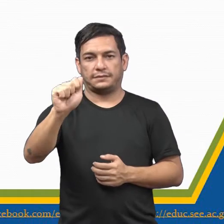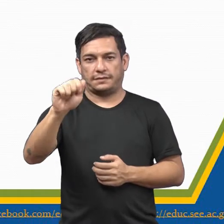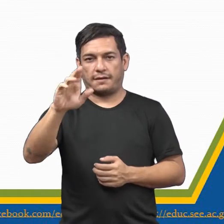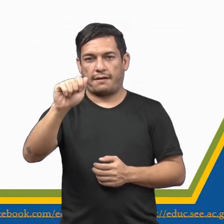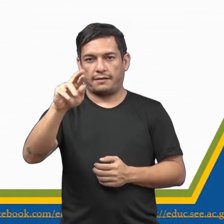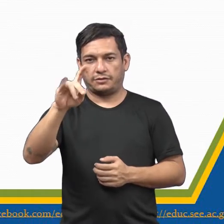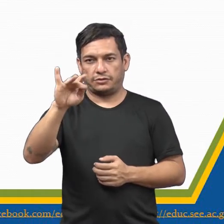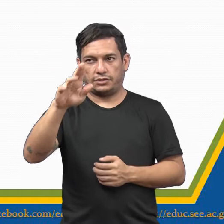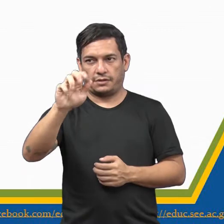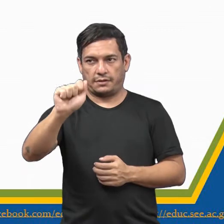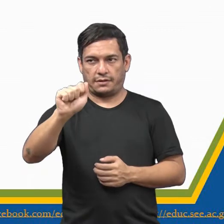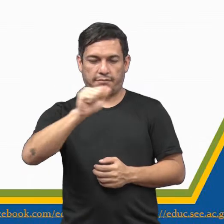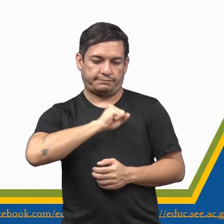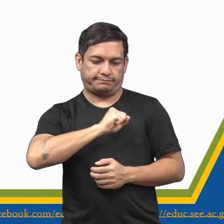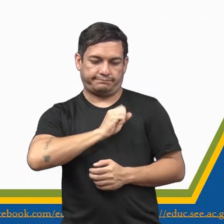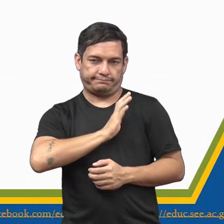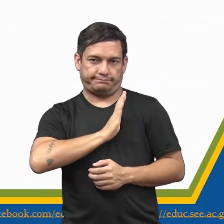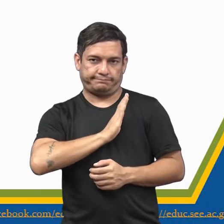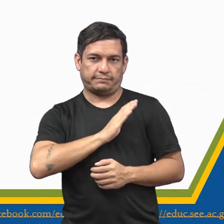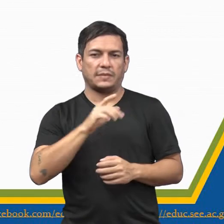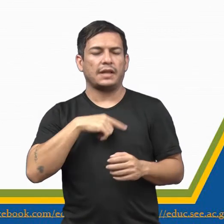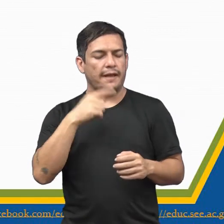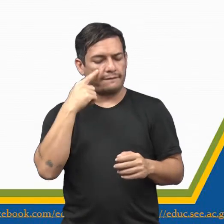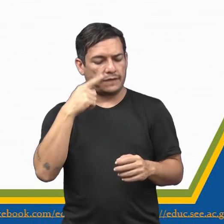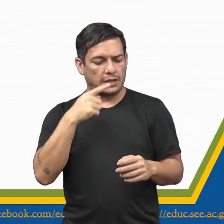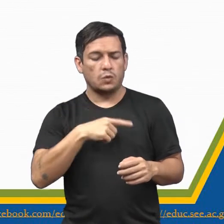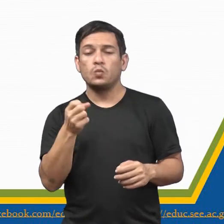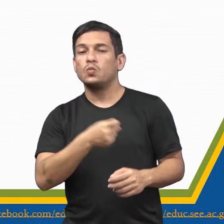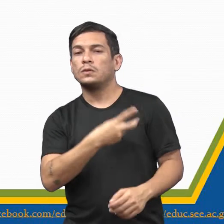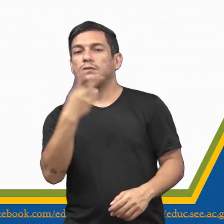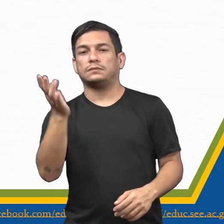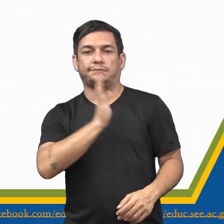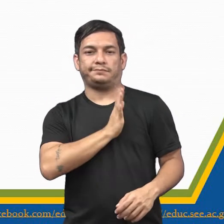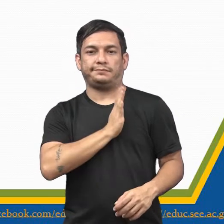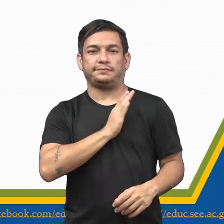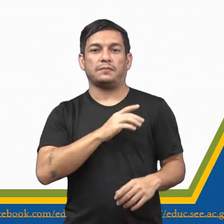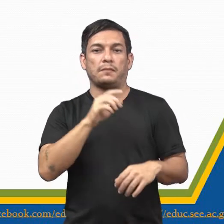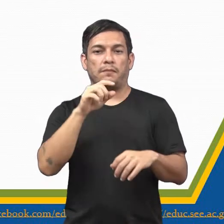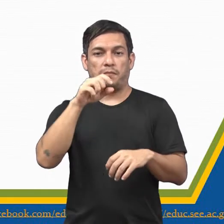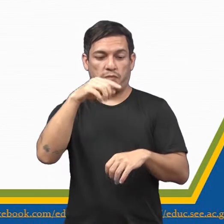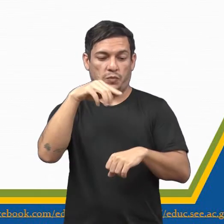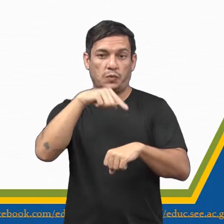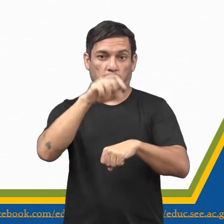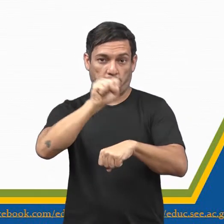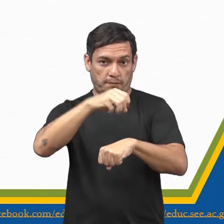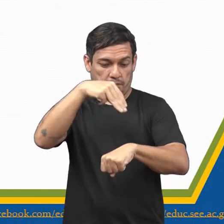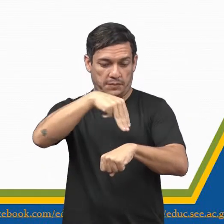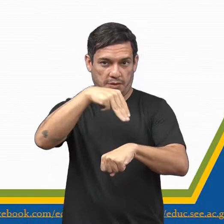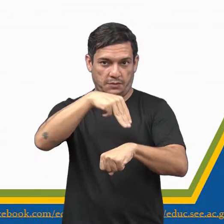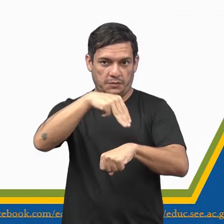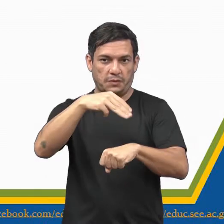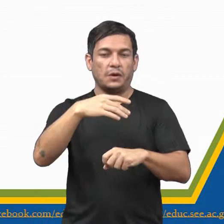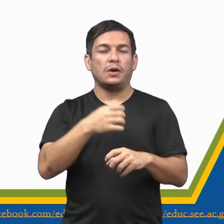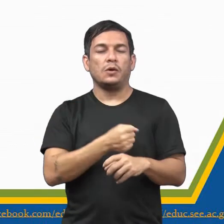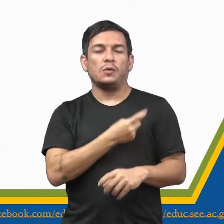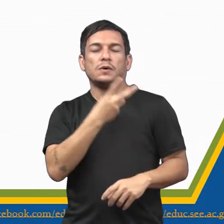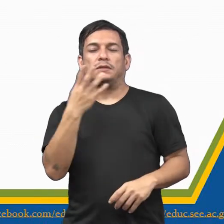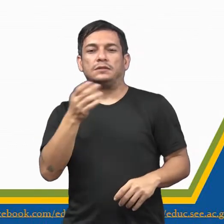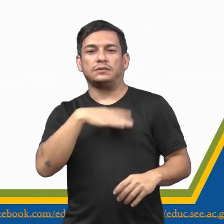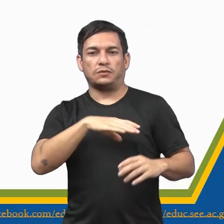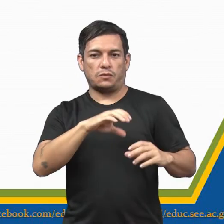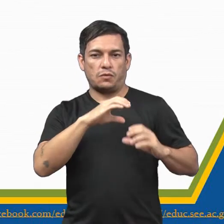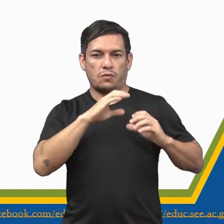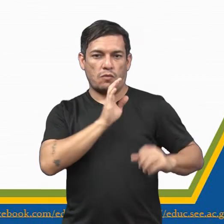valor referencial que determina quantas vezes o coração bate por minuto, ou seja, quantas vezes o coração se contrai em